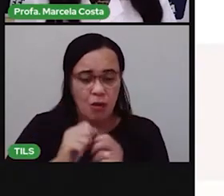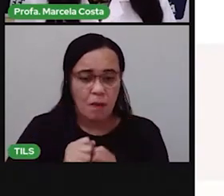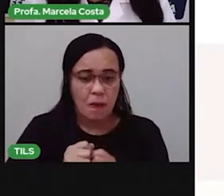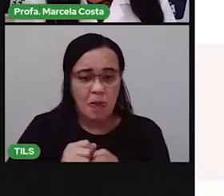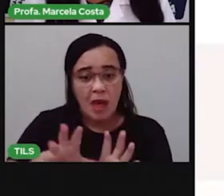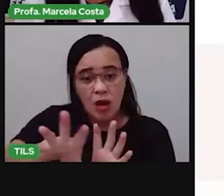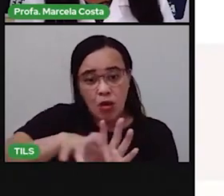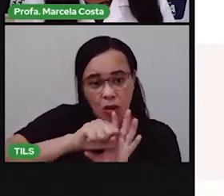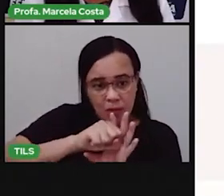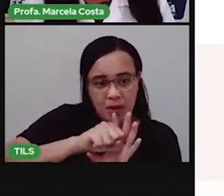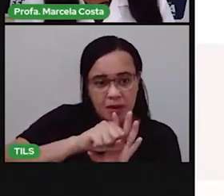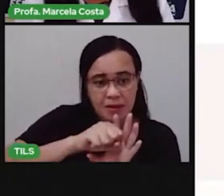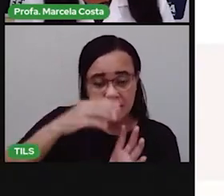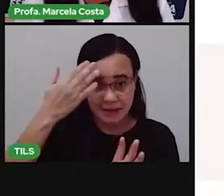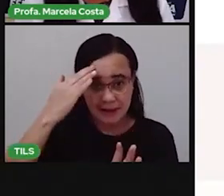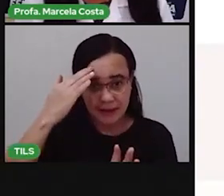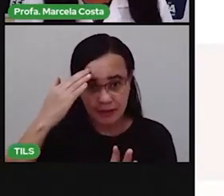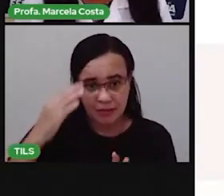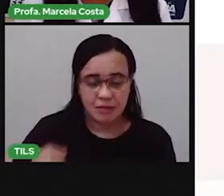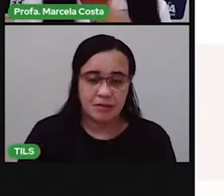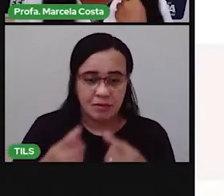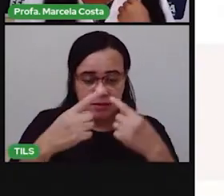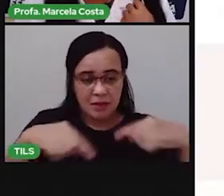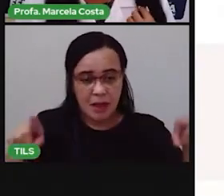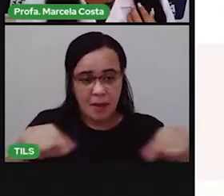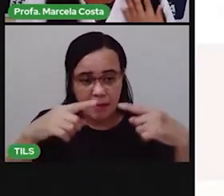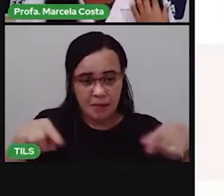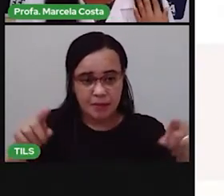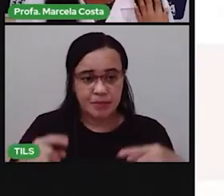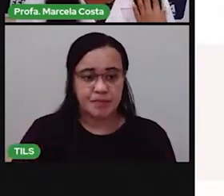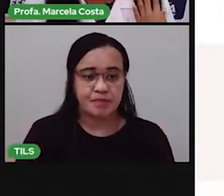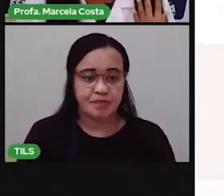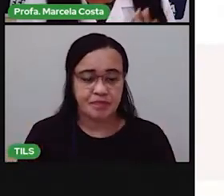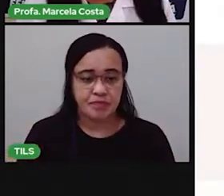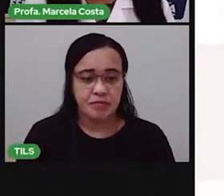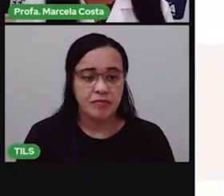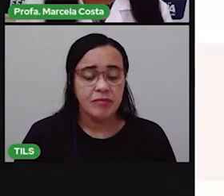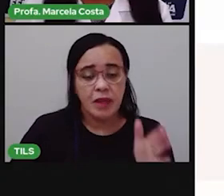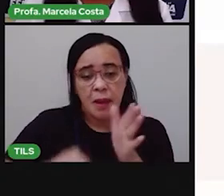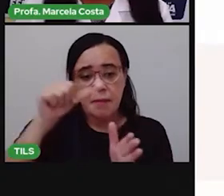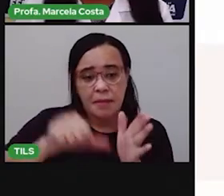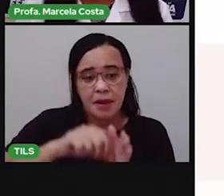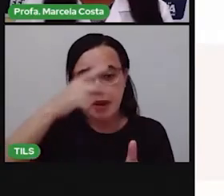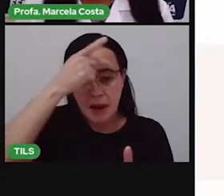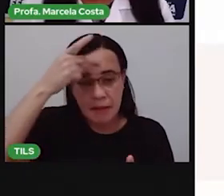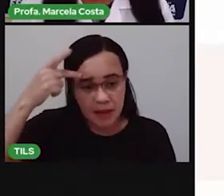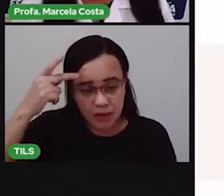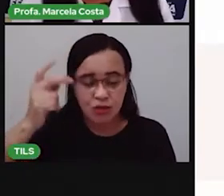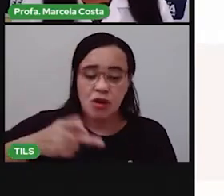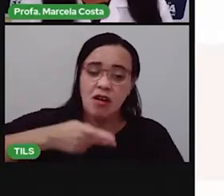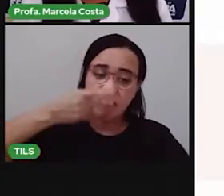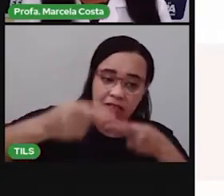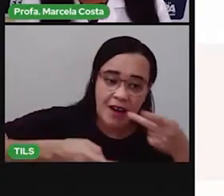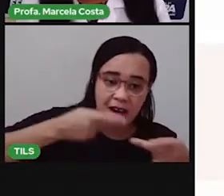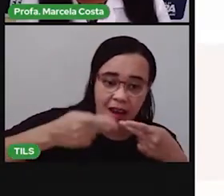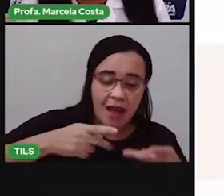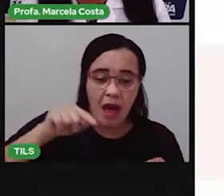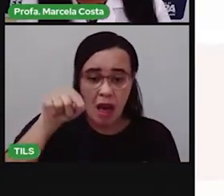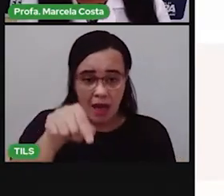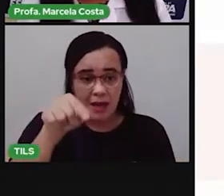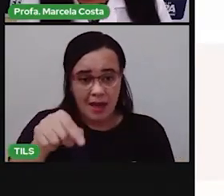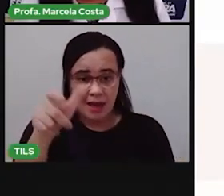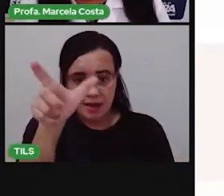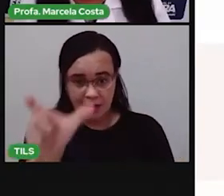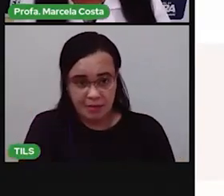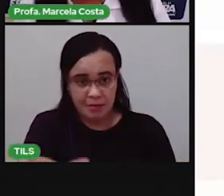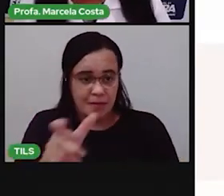do mestre. É isso? Então, na pessoa primeiro, o mestre diz, boca de forno. E aí, o aprendiz